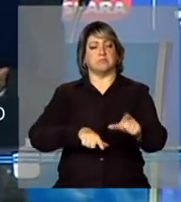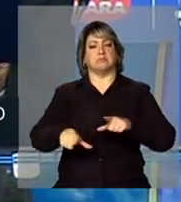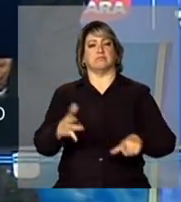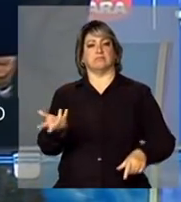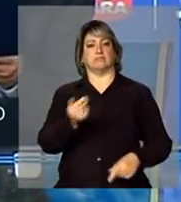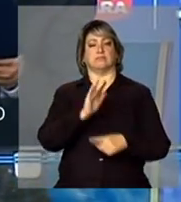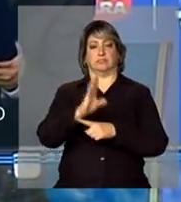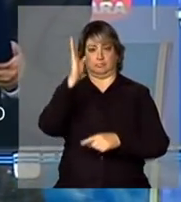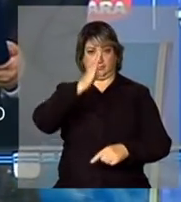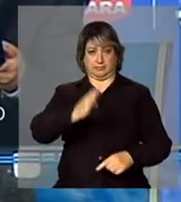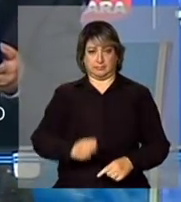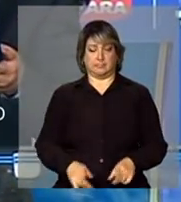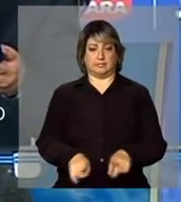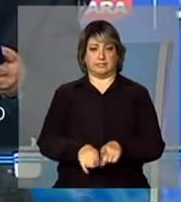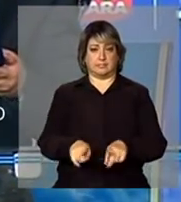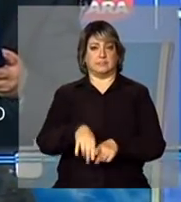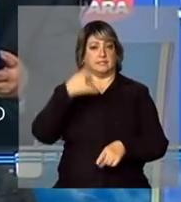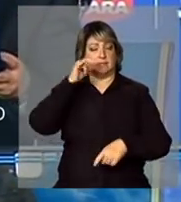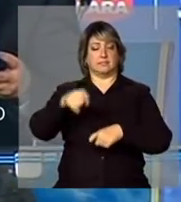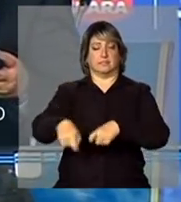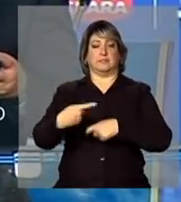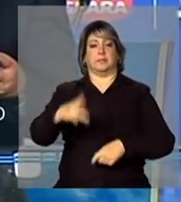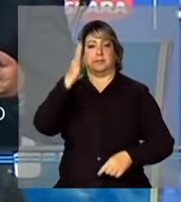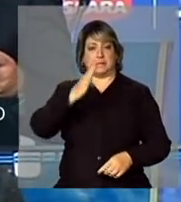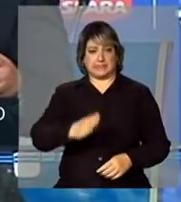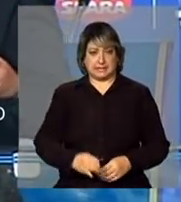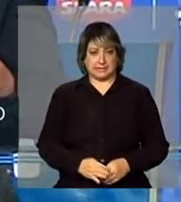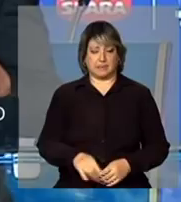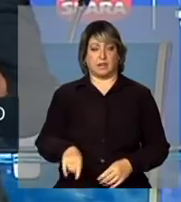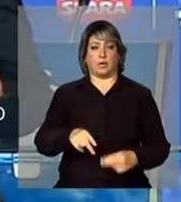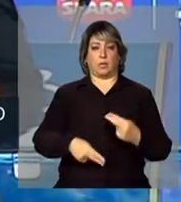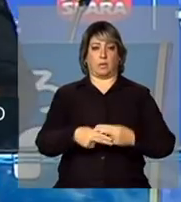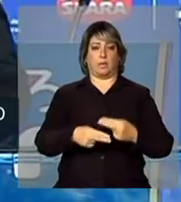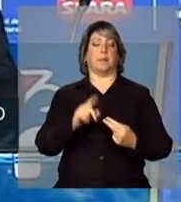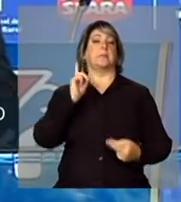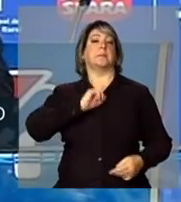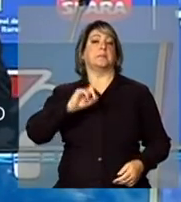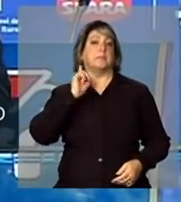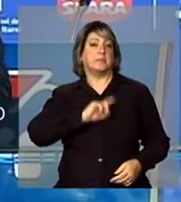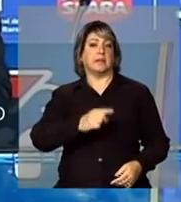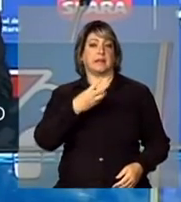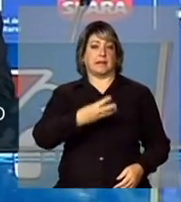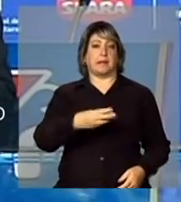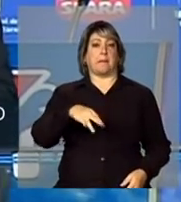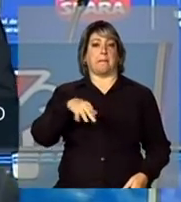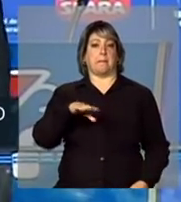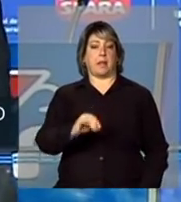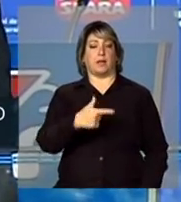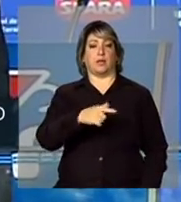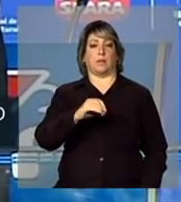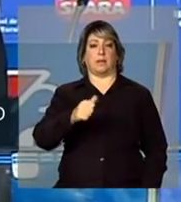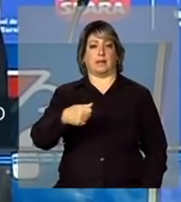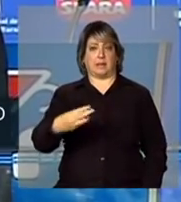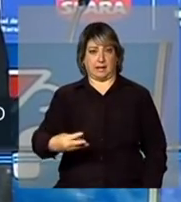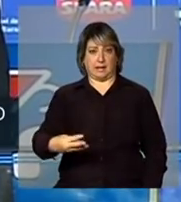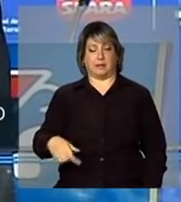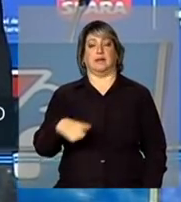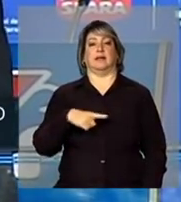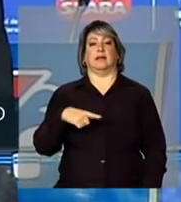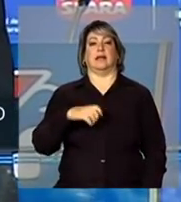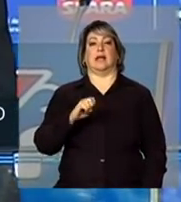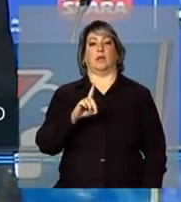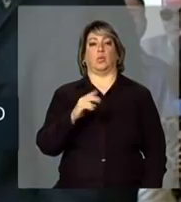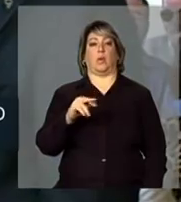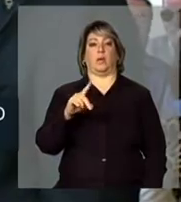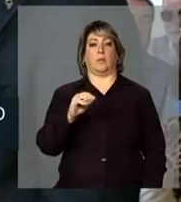ao país e à agropecuária brasileira. Uberaba, Minas Gerais, 3 de maio de 2013,